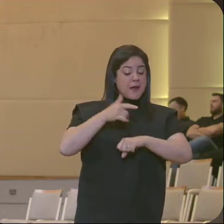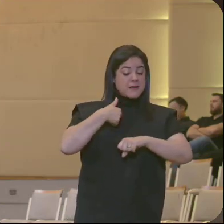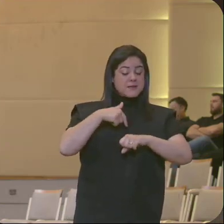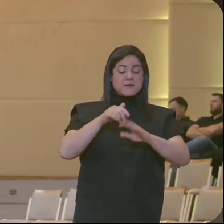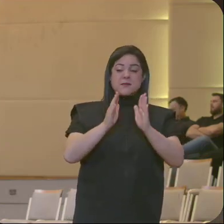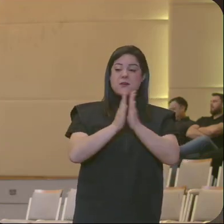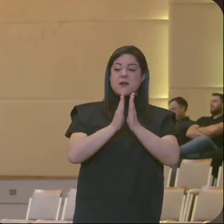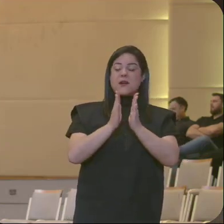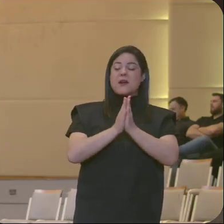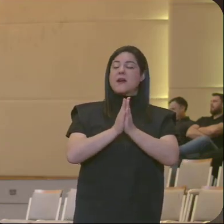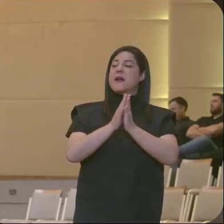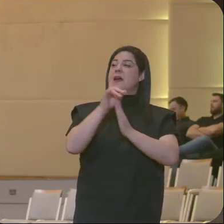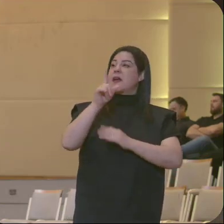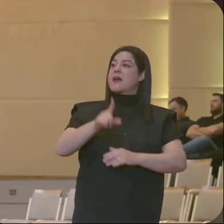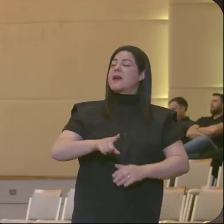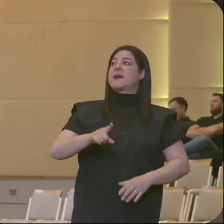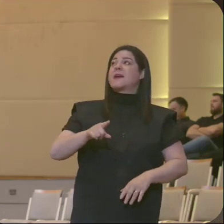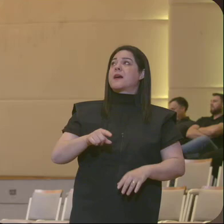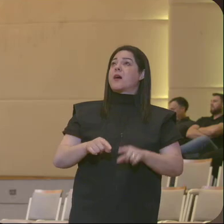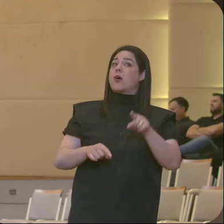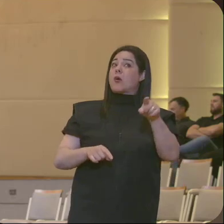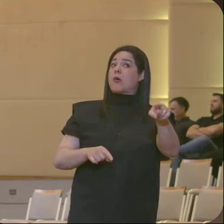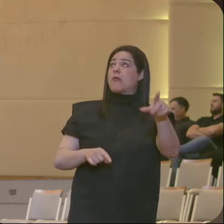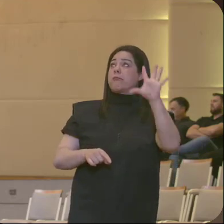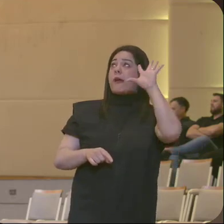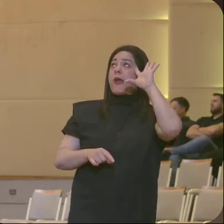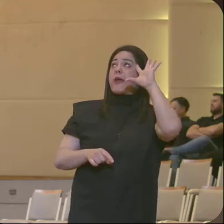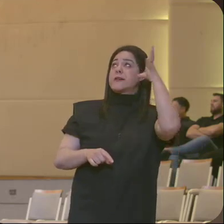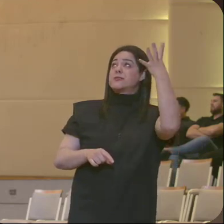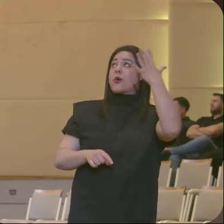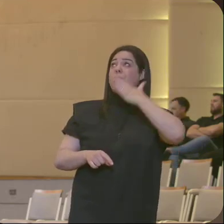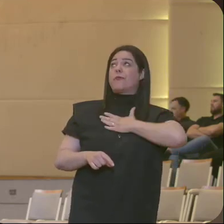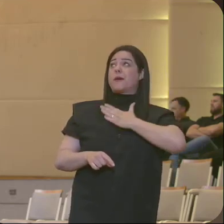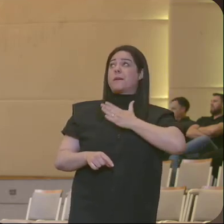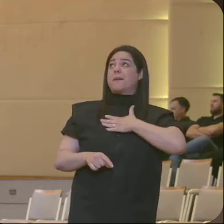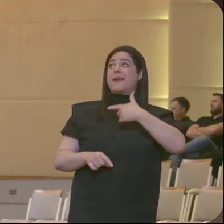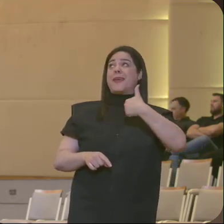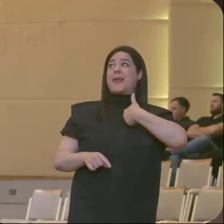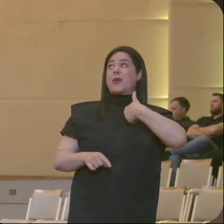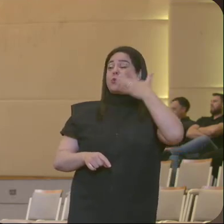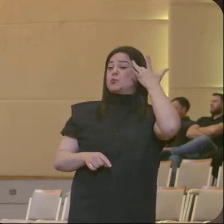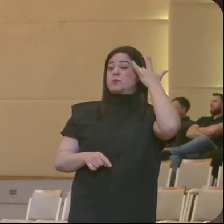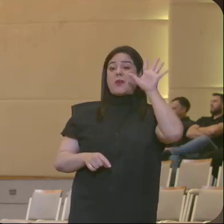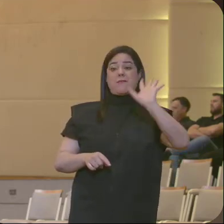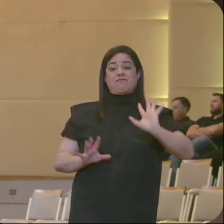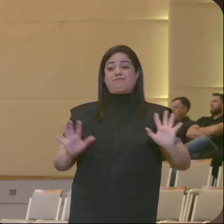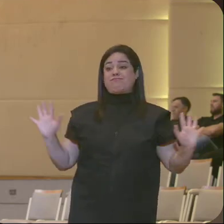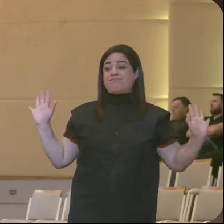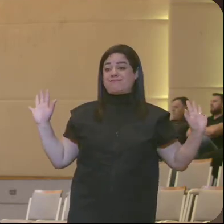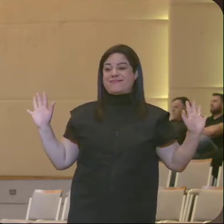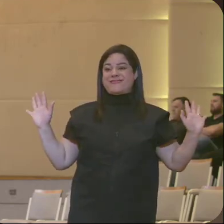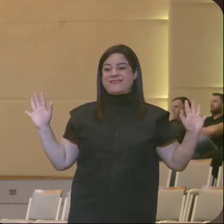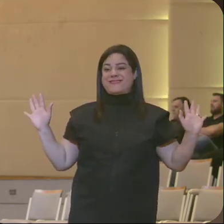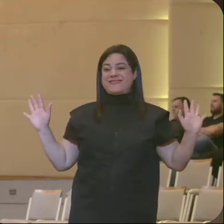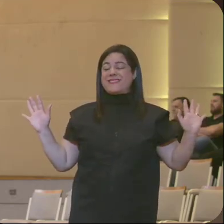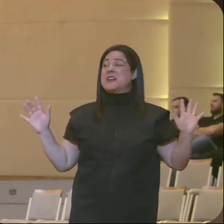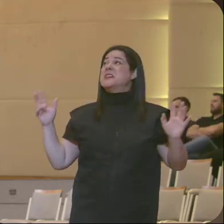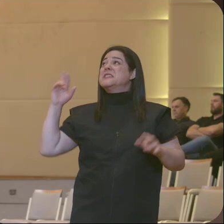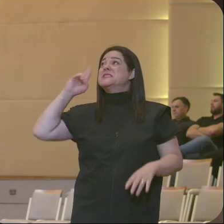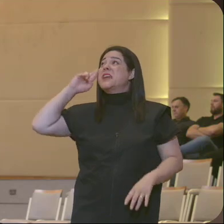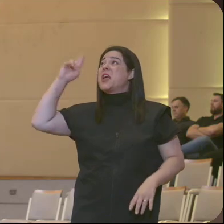tenho feito é assim: resolve para mim, Senhor. Eu não sei resolver. Falo,